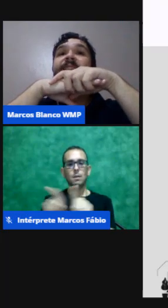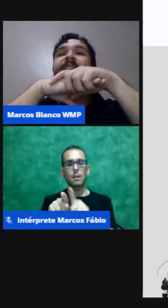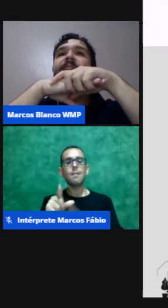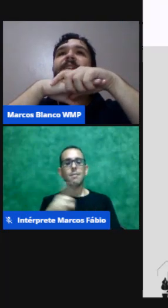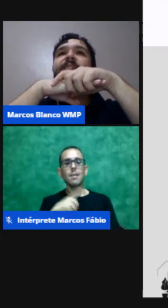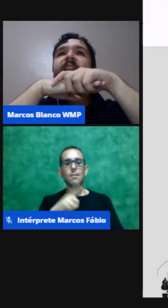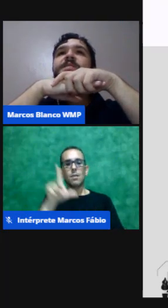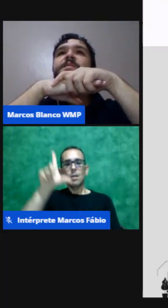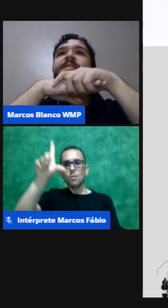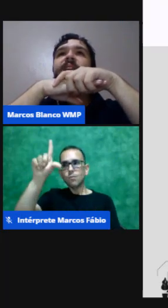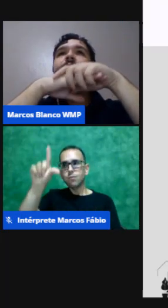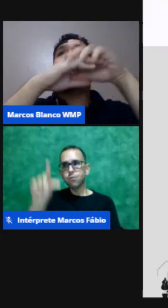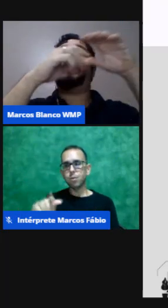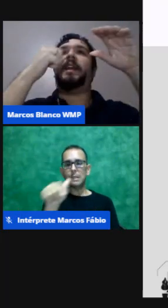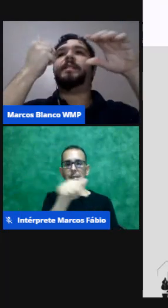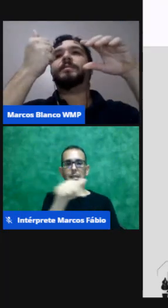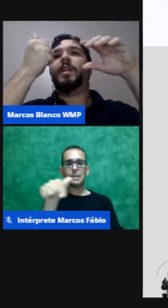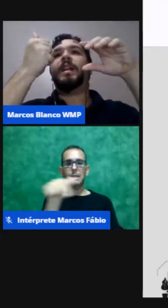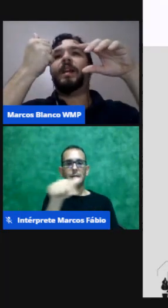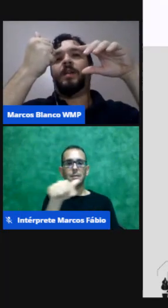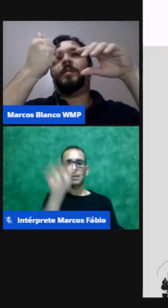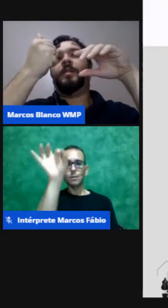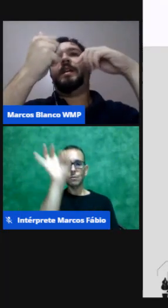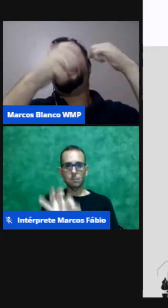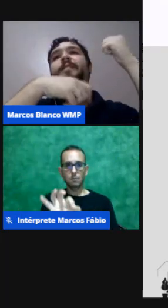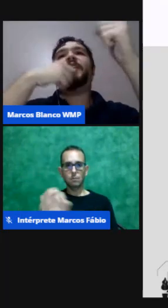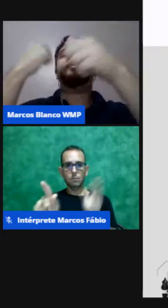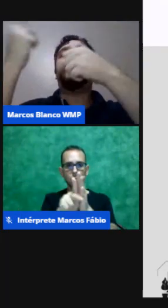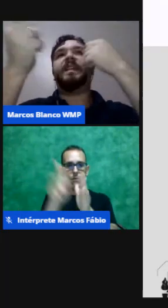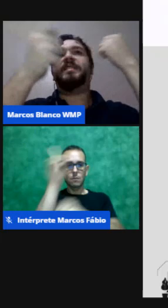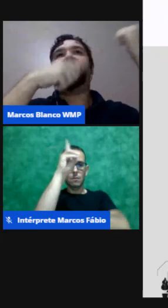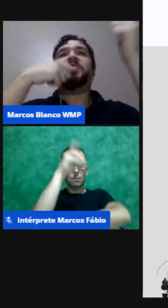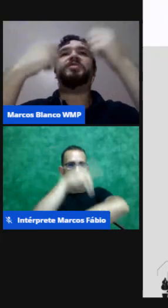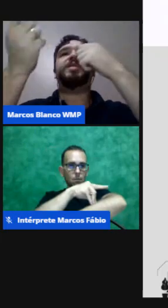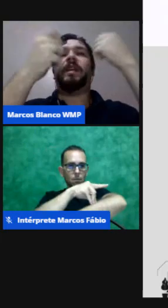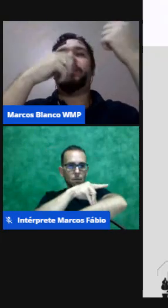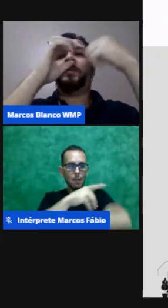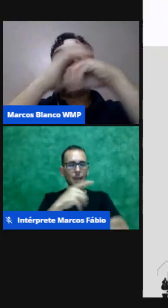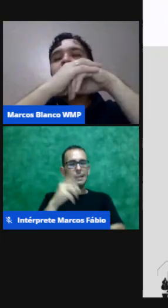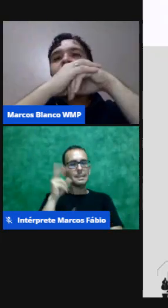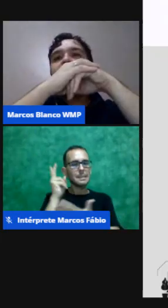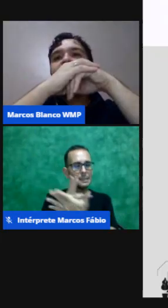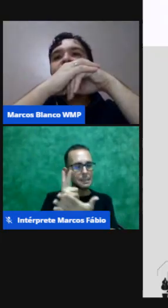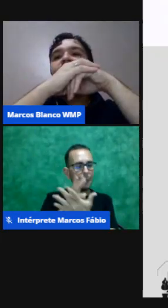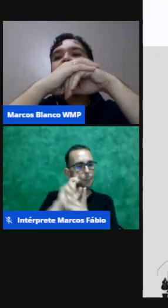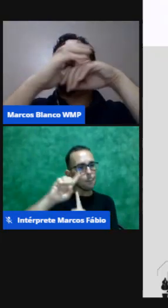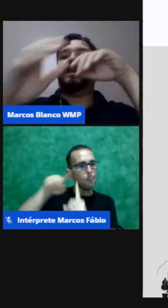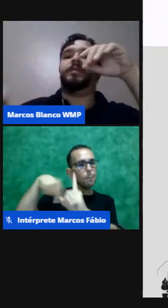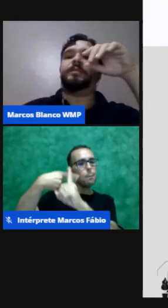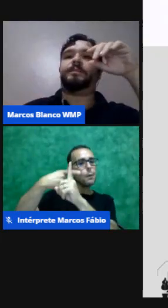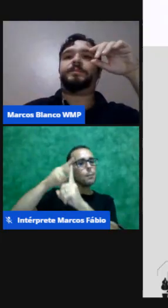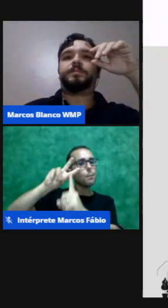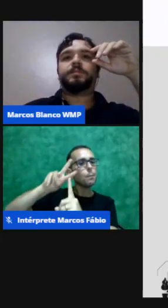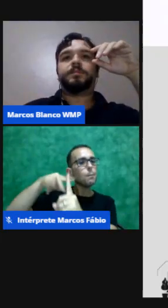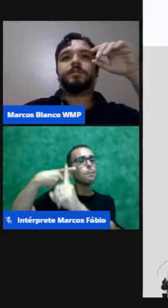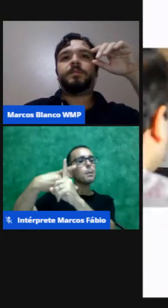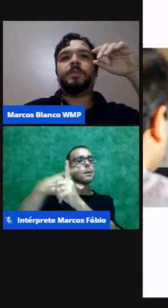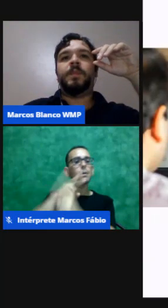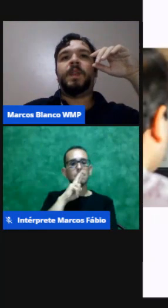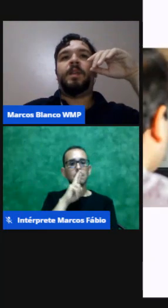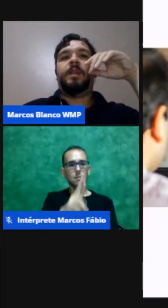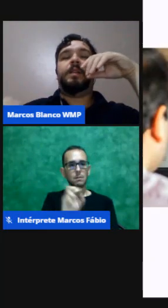redução de 77% para dengue. Olha que legal. Cada vez mais a gente tendo esses resultados.